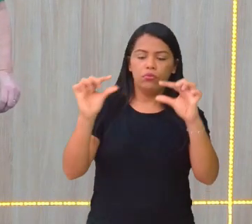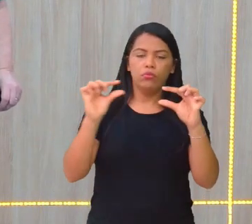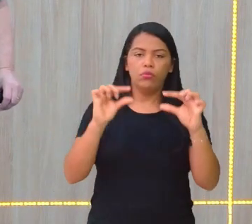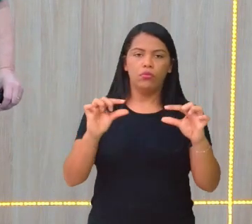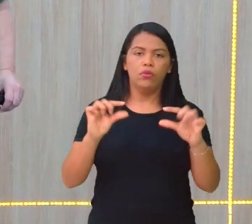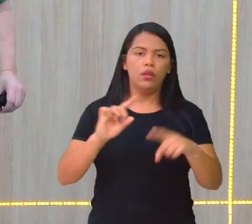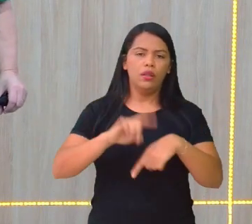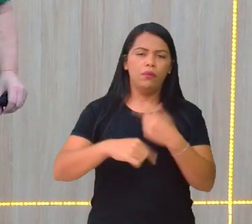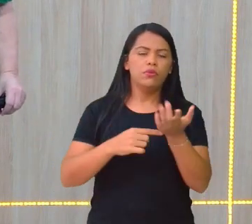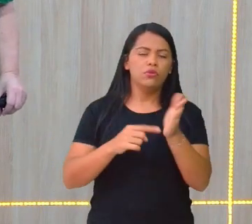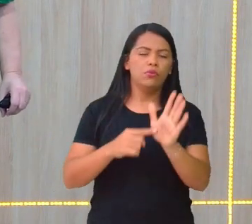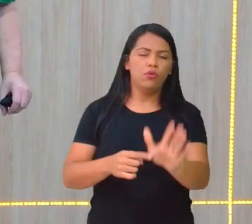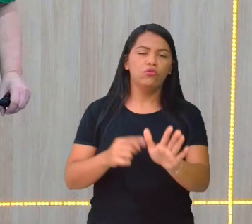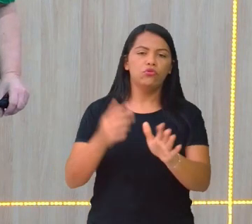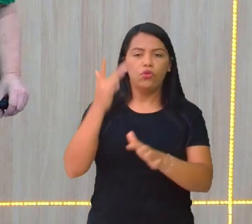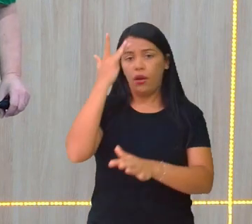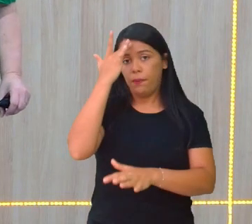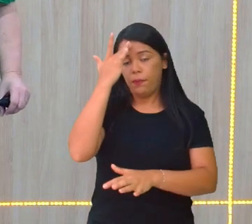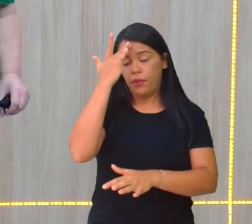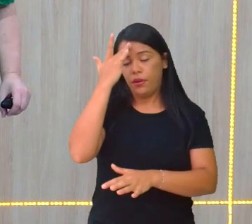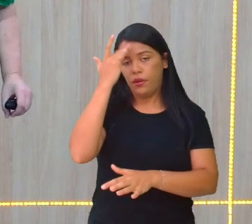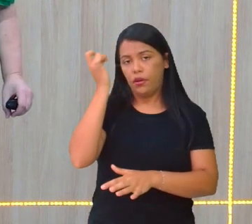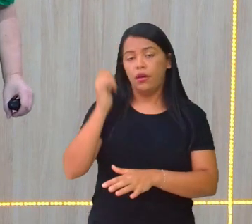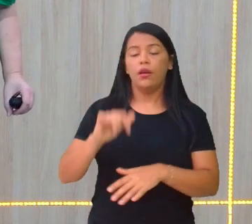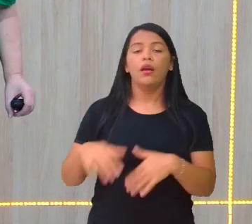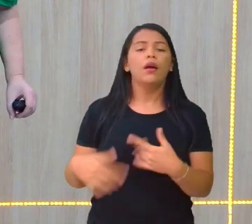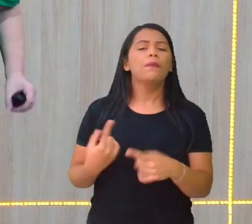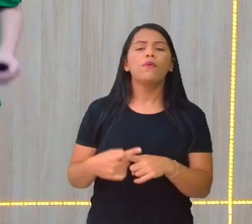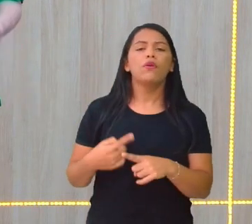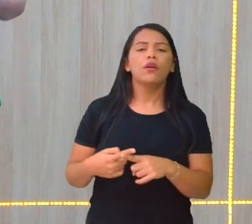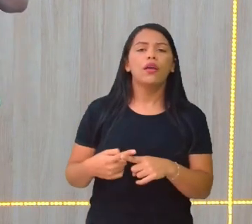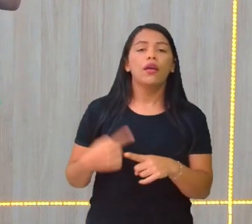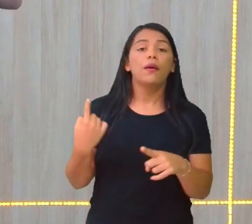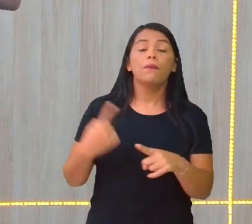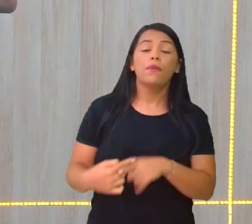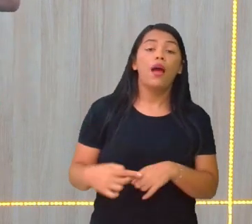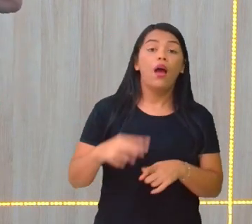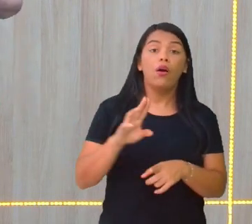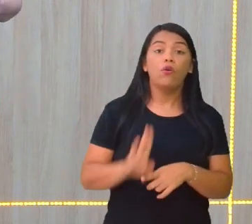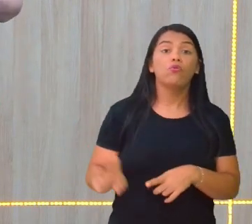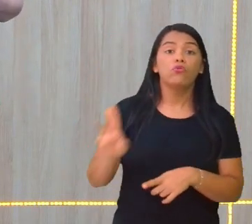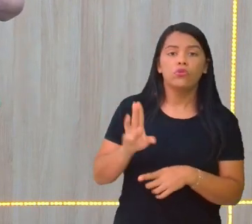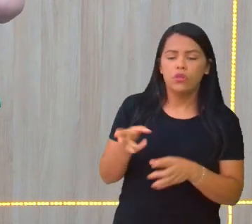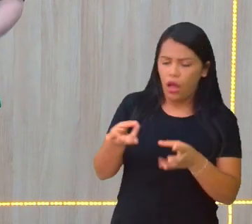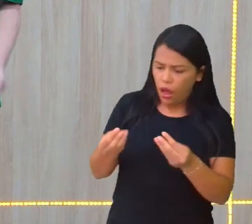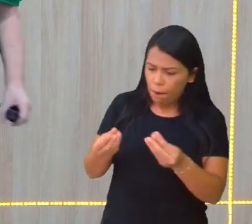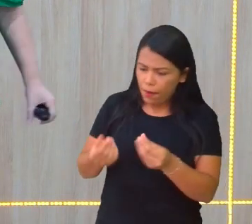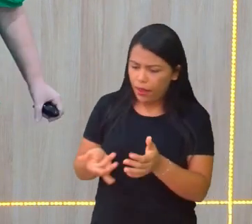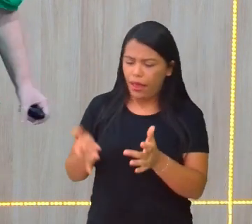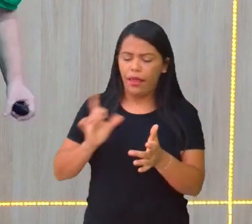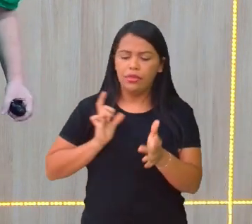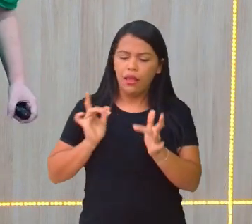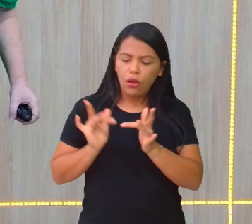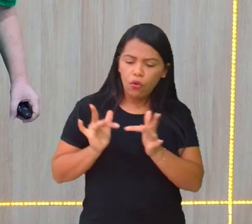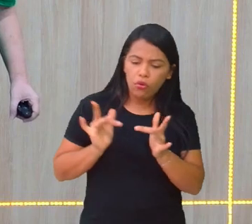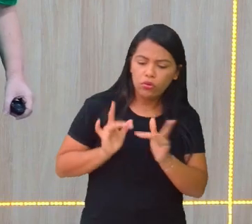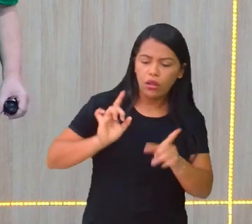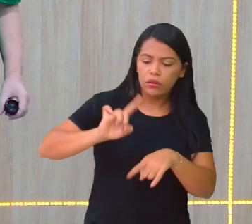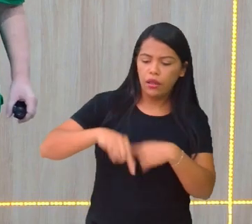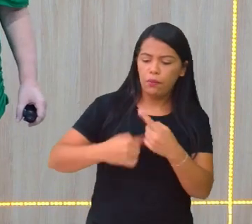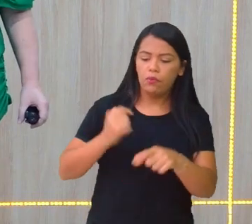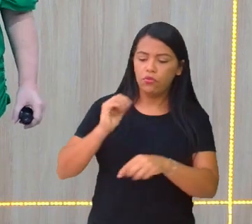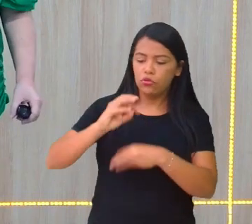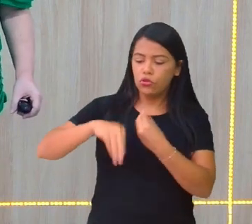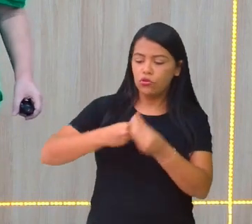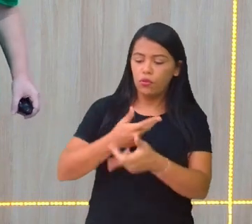tá? Para que isso? Para vocês usarem esse material, manipular e transformar numa coisa